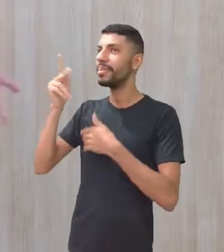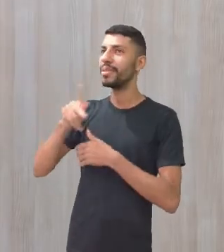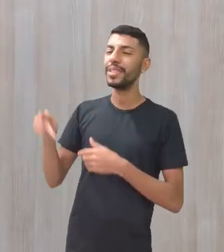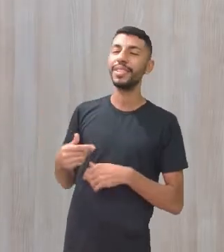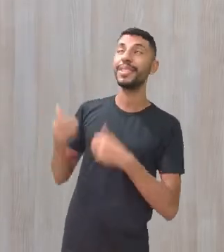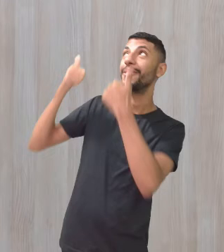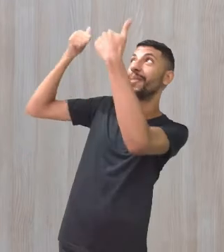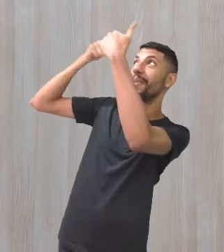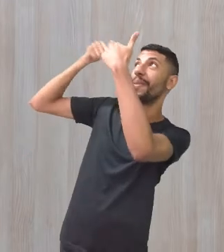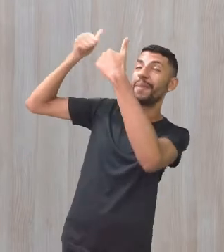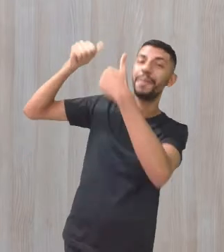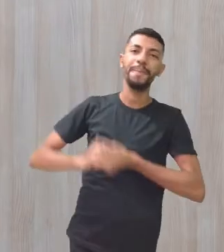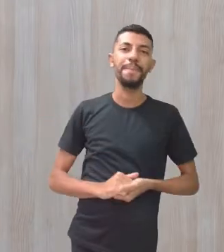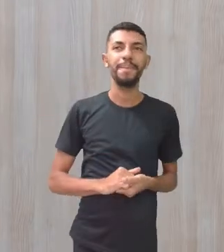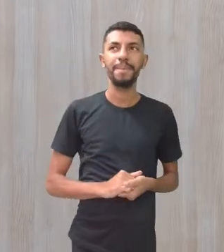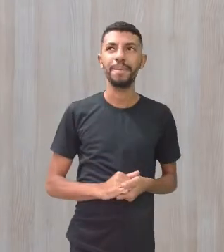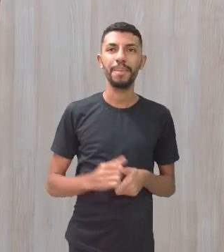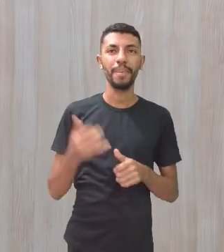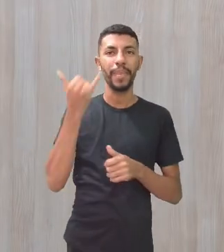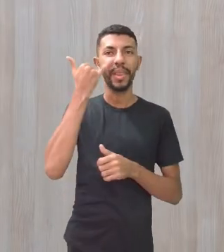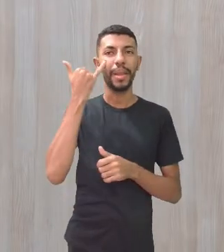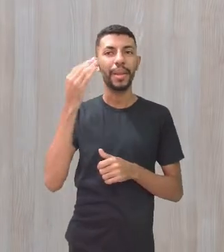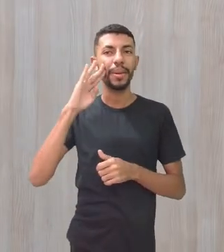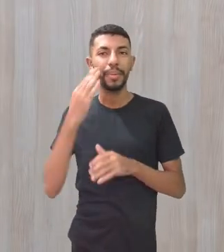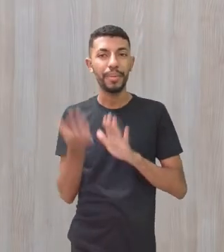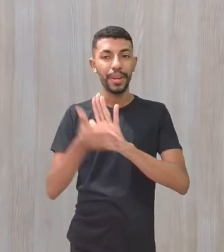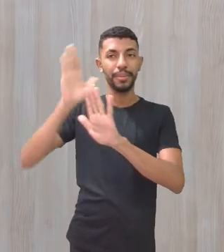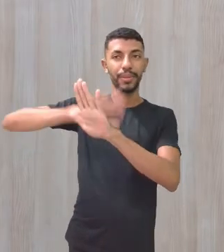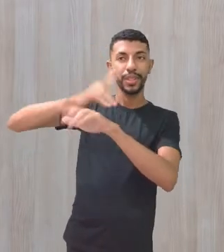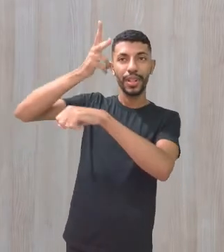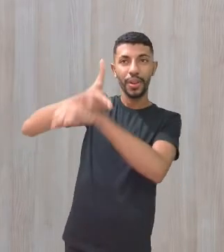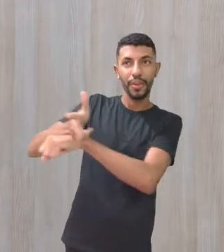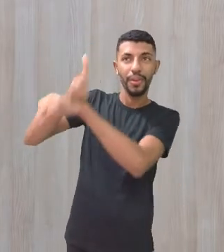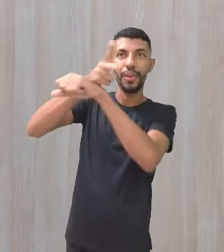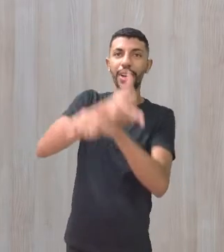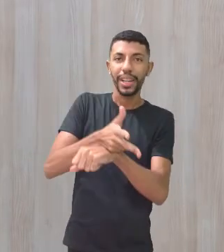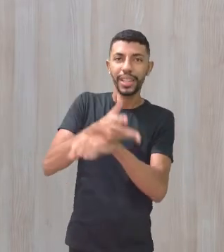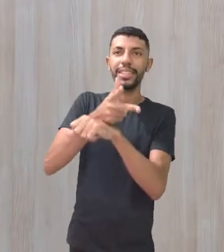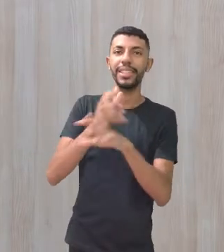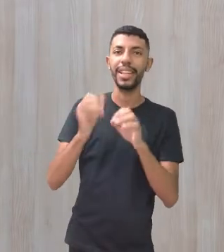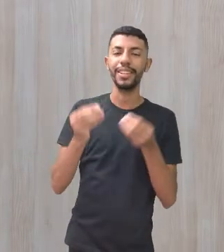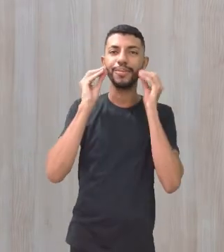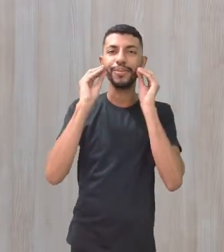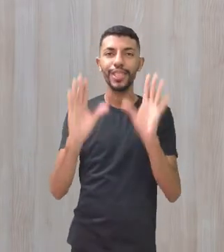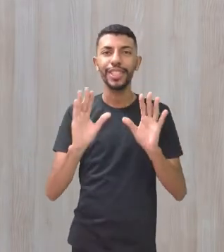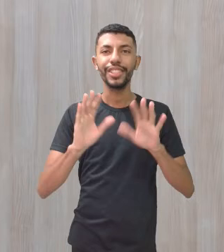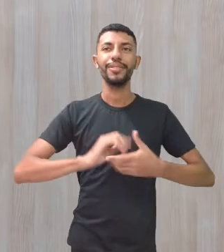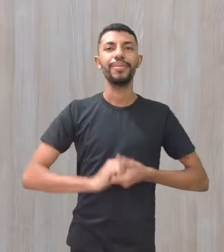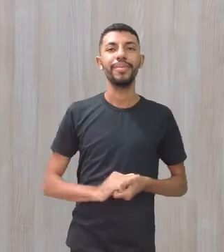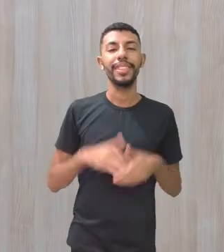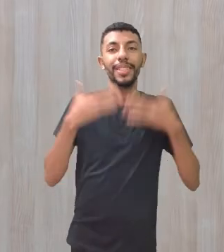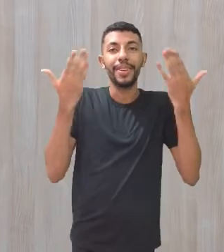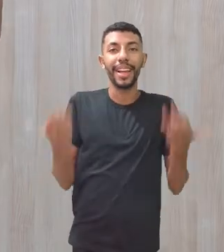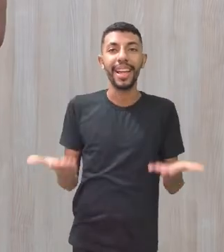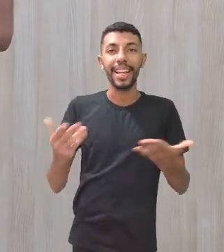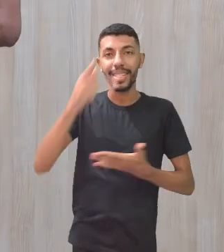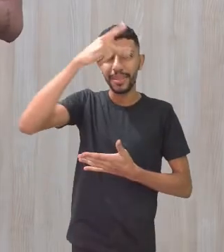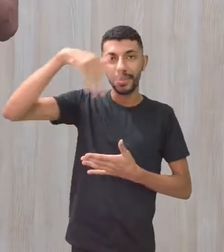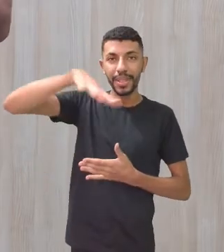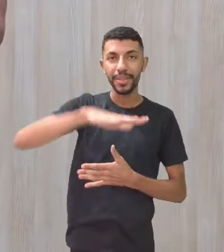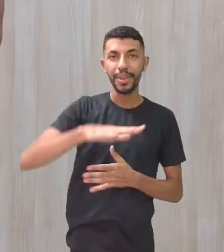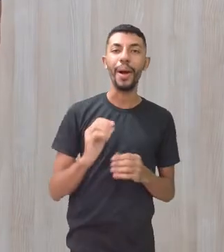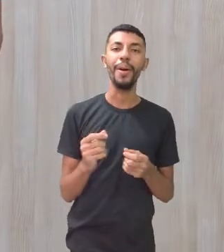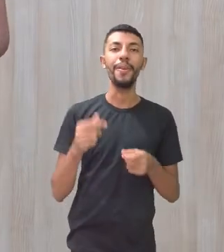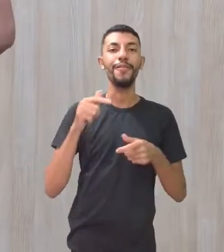muito obrigado. Bia e Billy que estão ali fazendo tudo isso acontecer também, o cheiro. E é isso, pessoas.